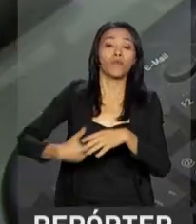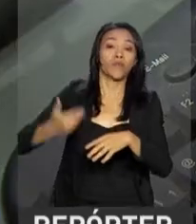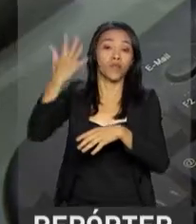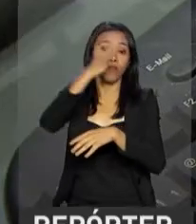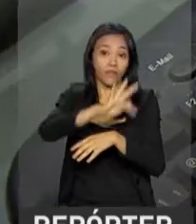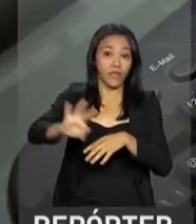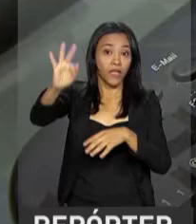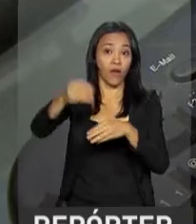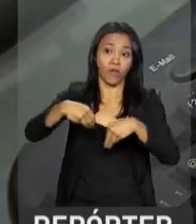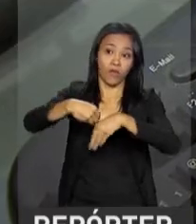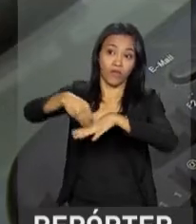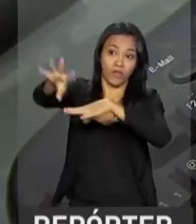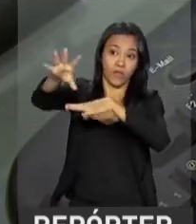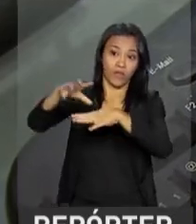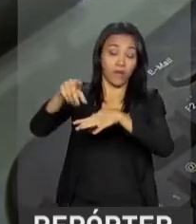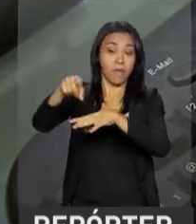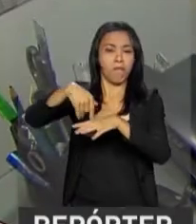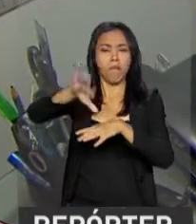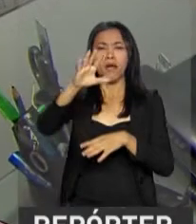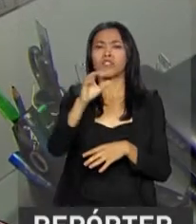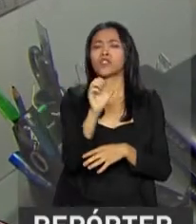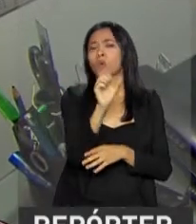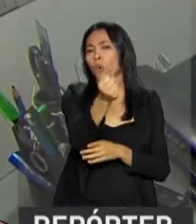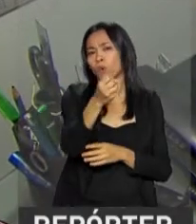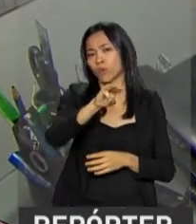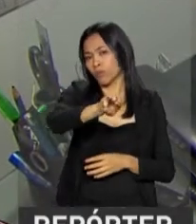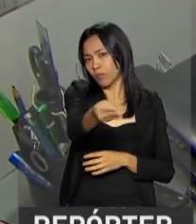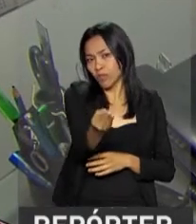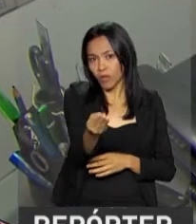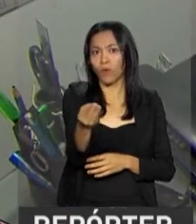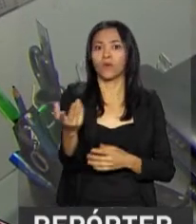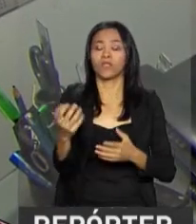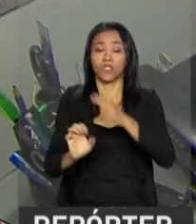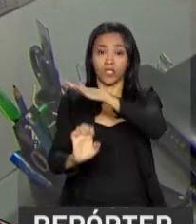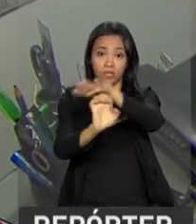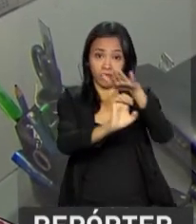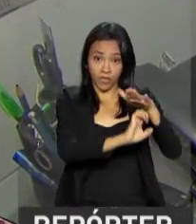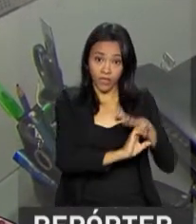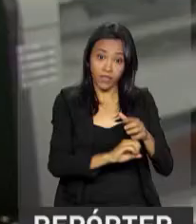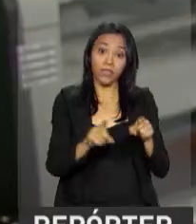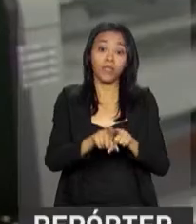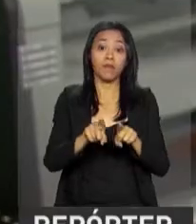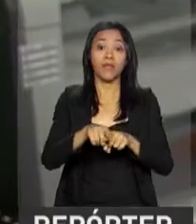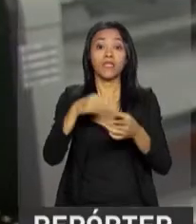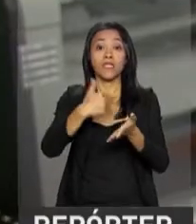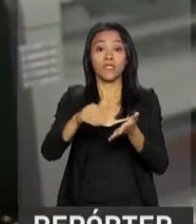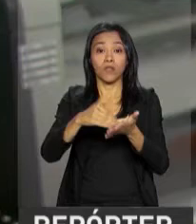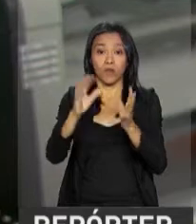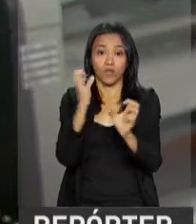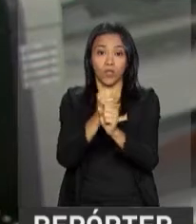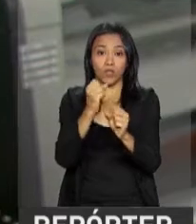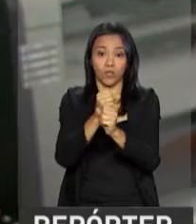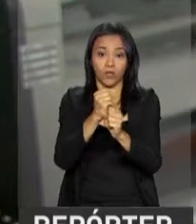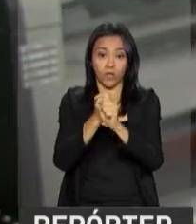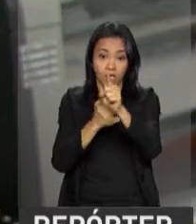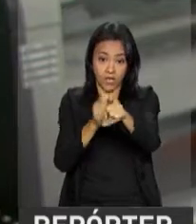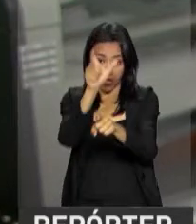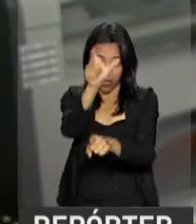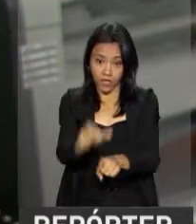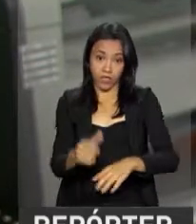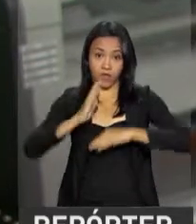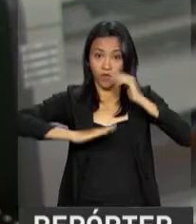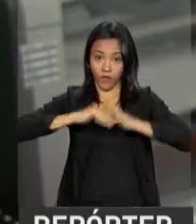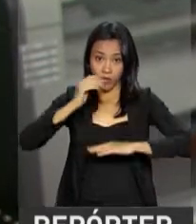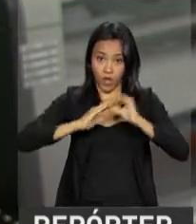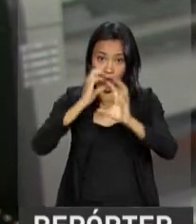mais de 8 milhões de empresas além de 80 mil escritórios de contabilidade para esse contador que já está com os dados